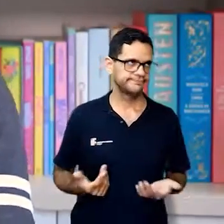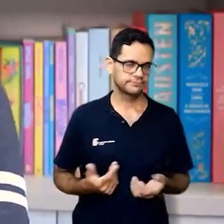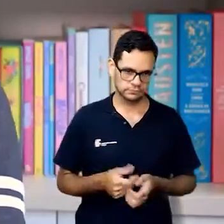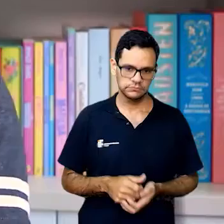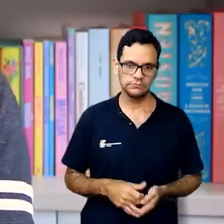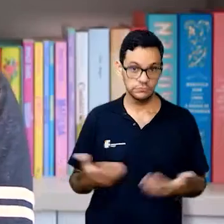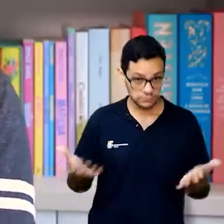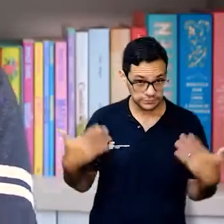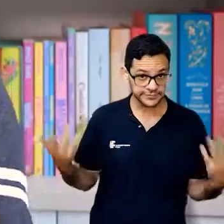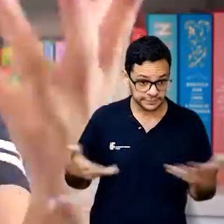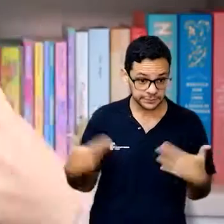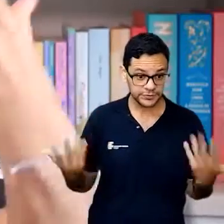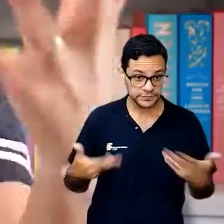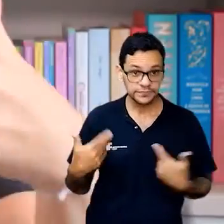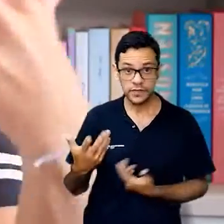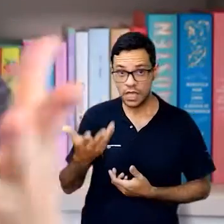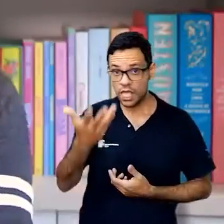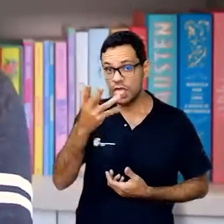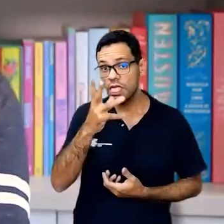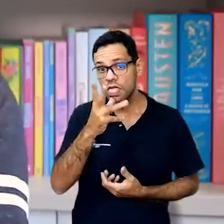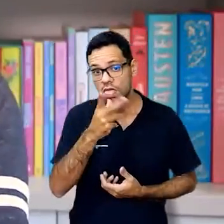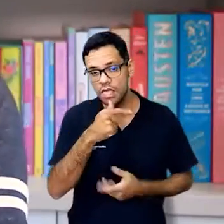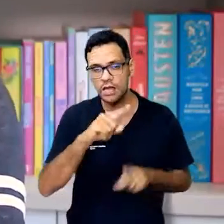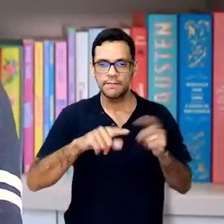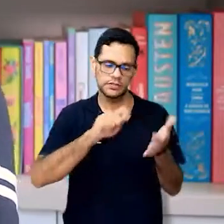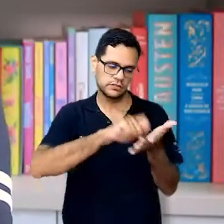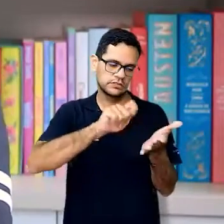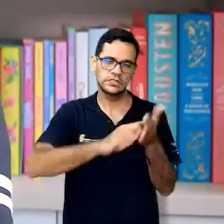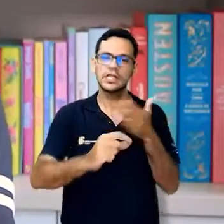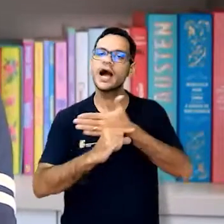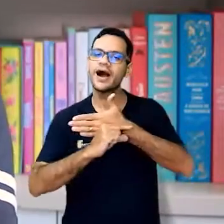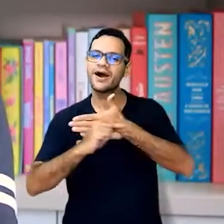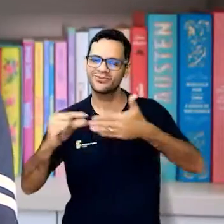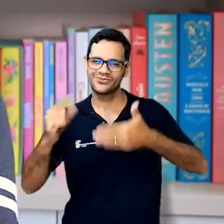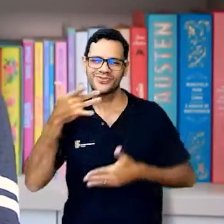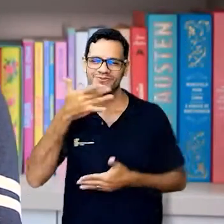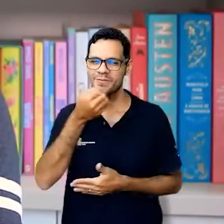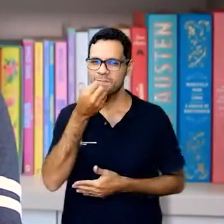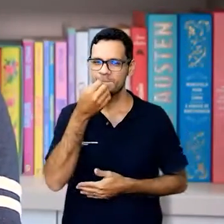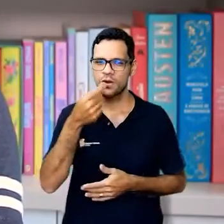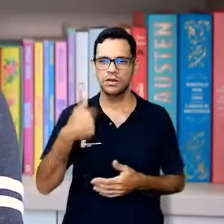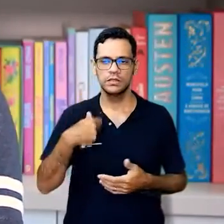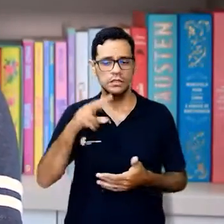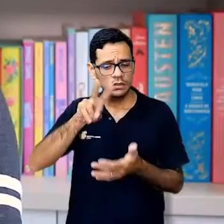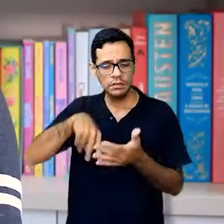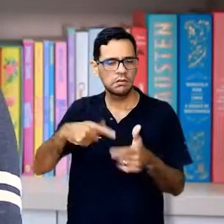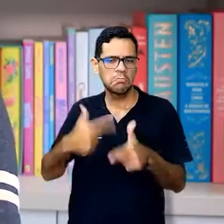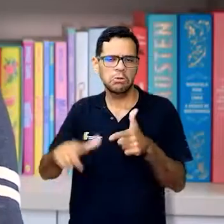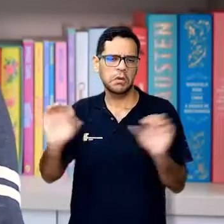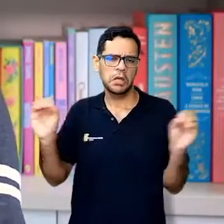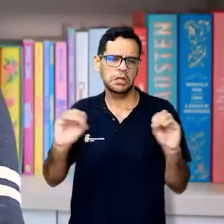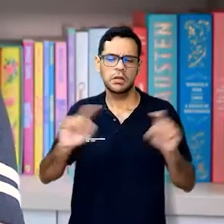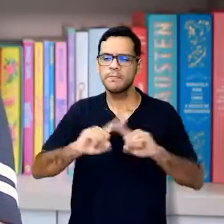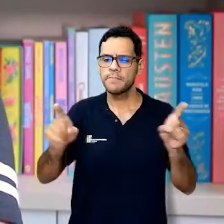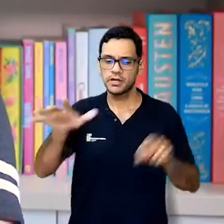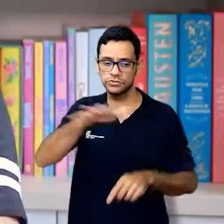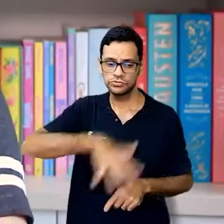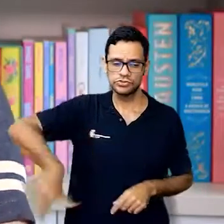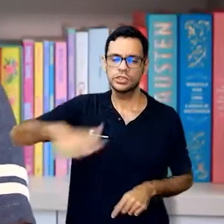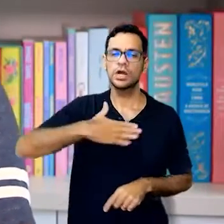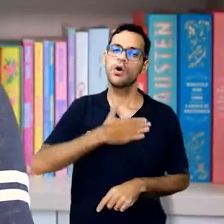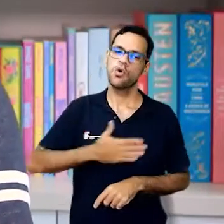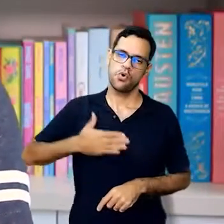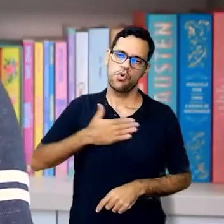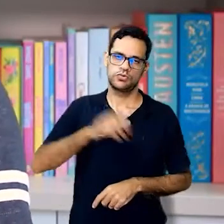eu já tava assim, tipo, poxa, vamos, né, querido? Só que como a escrita do autor é muito gostosa, eu realmente não vi problema, assim, né?